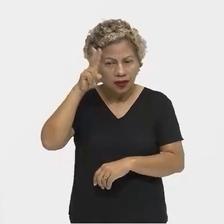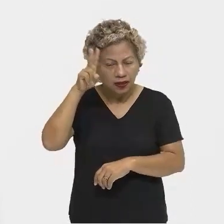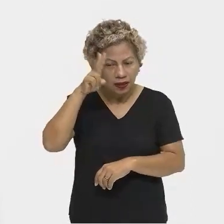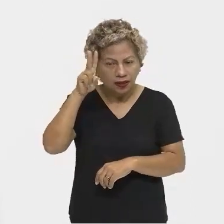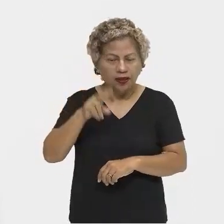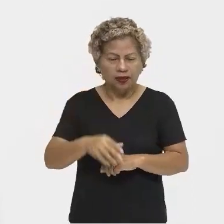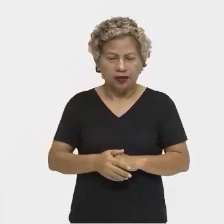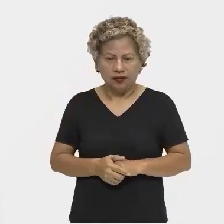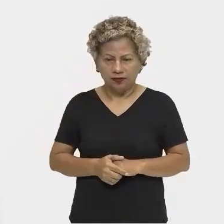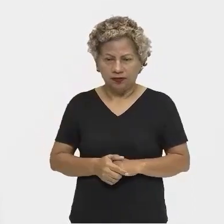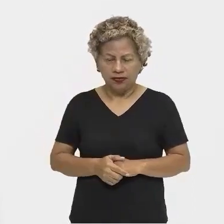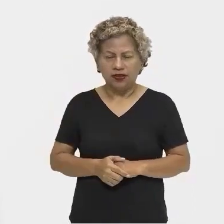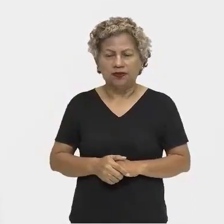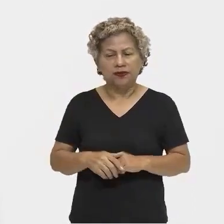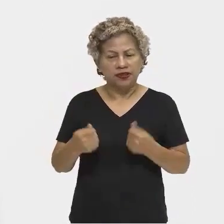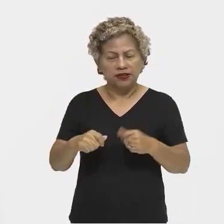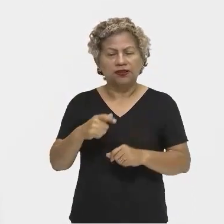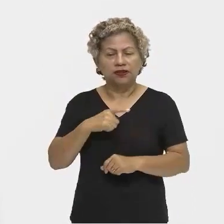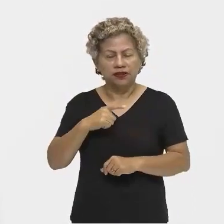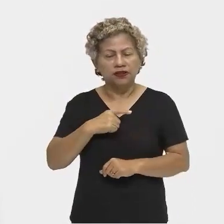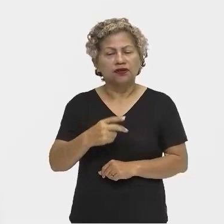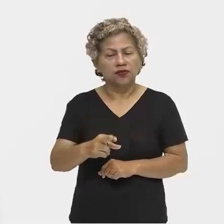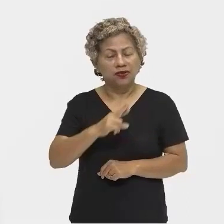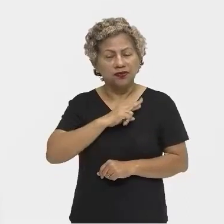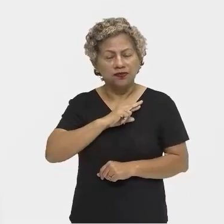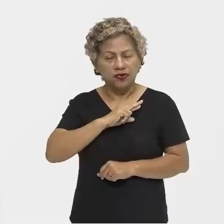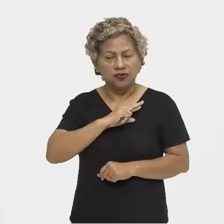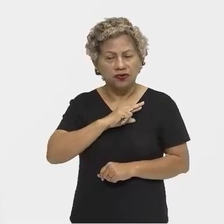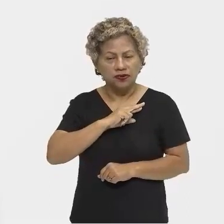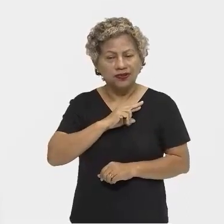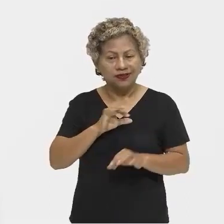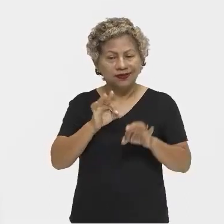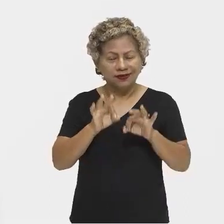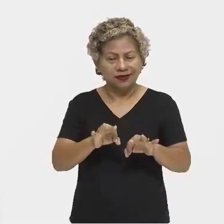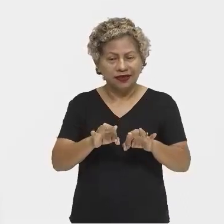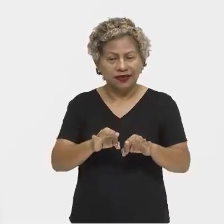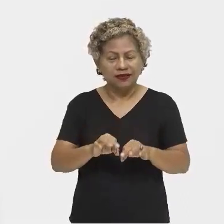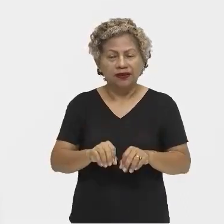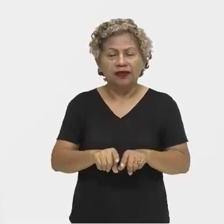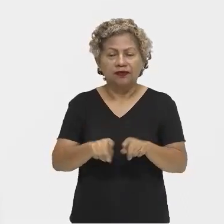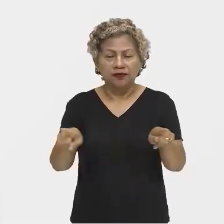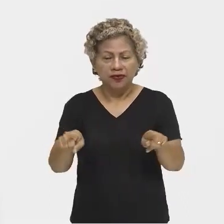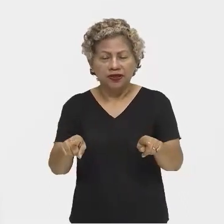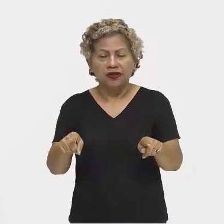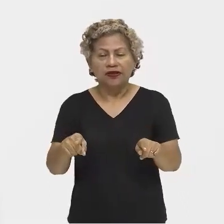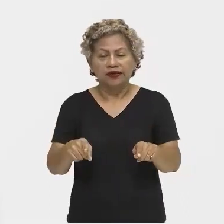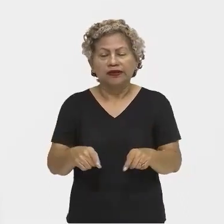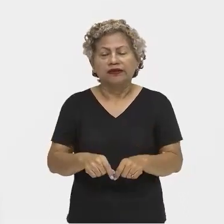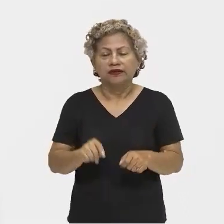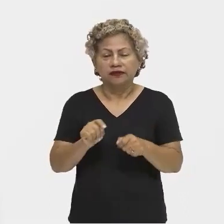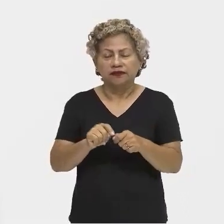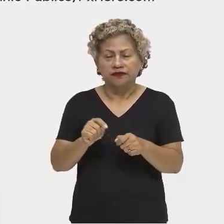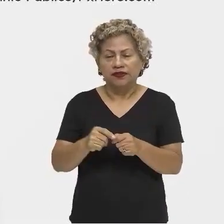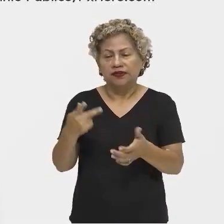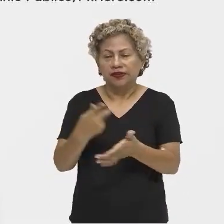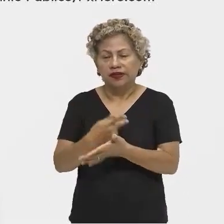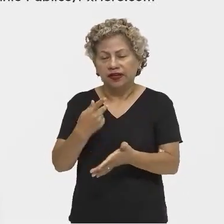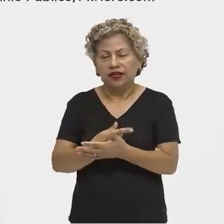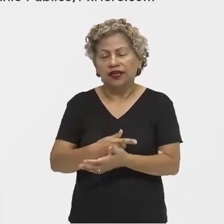vamos conseguir resultados diferentes se continuarmos a fazer as mesmas coisas. Certo?